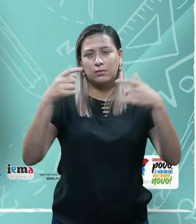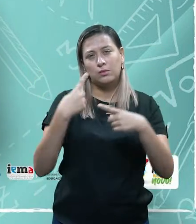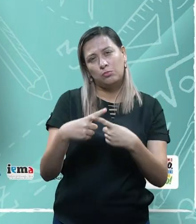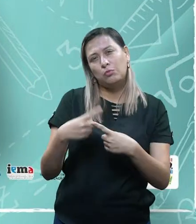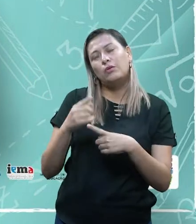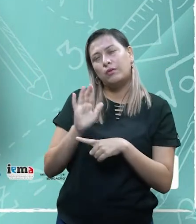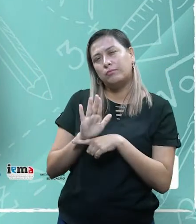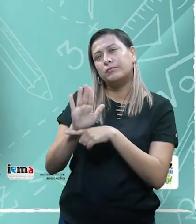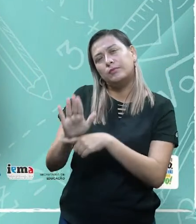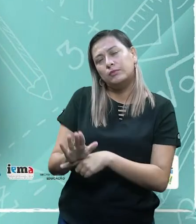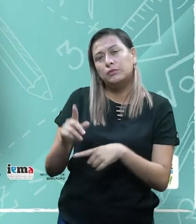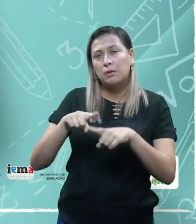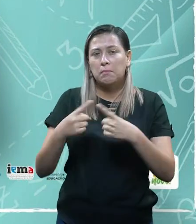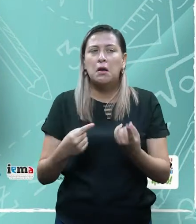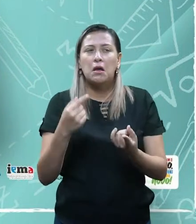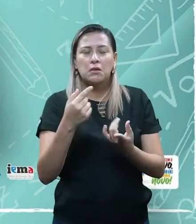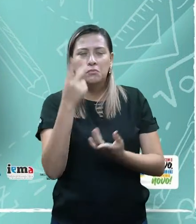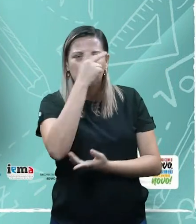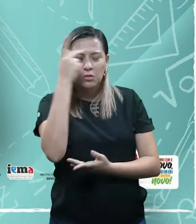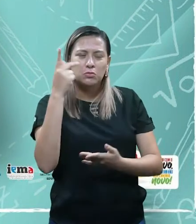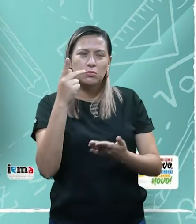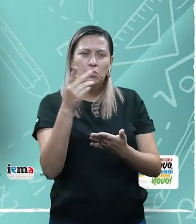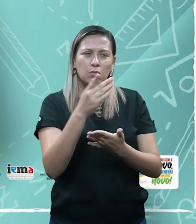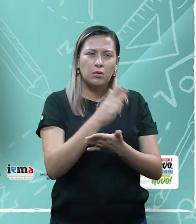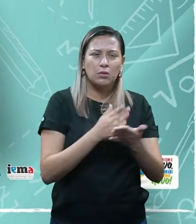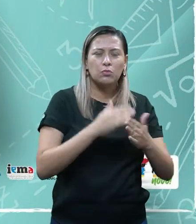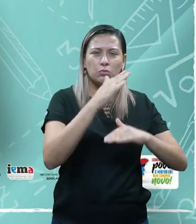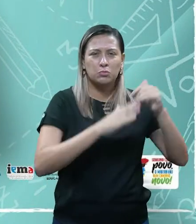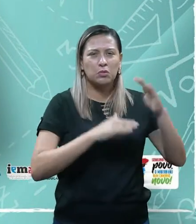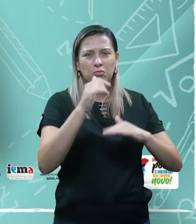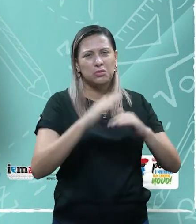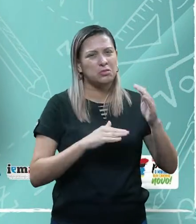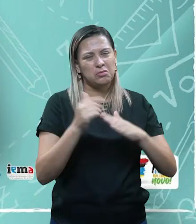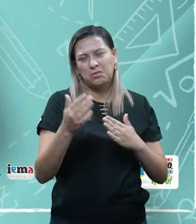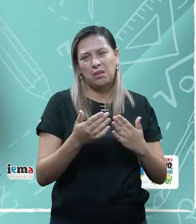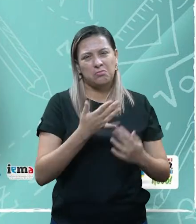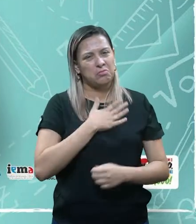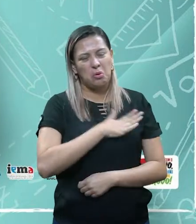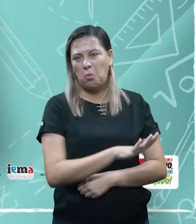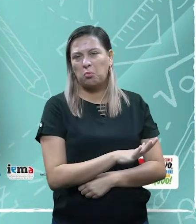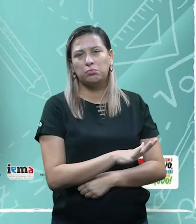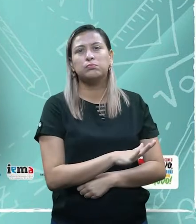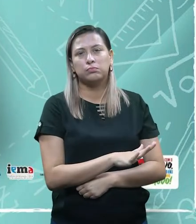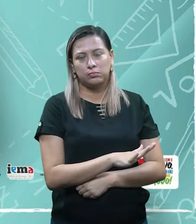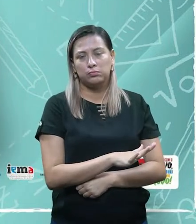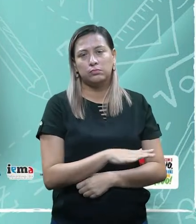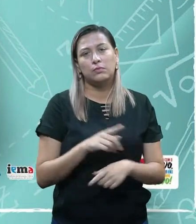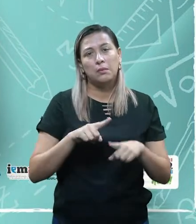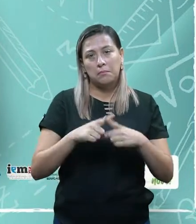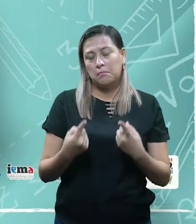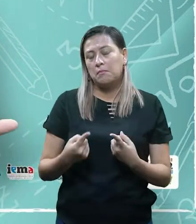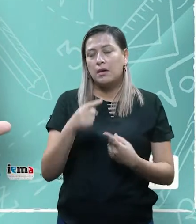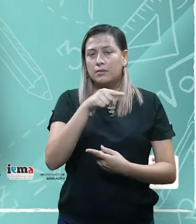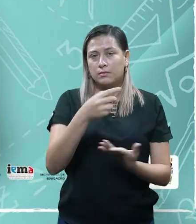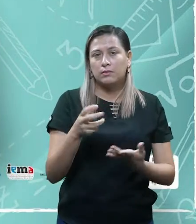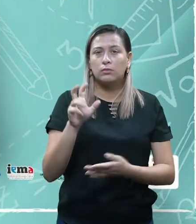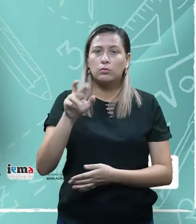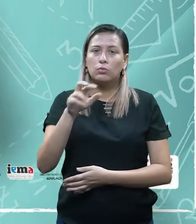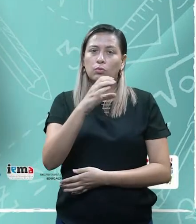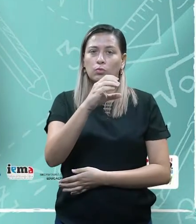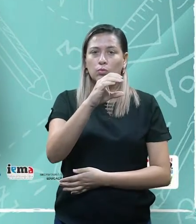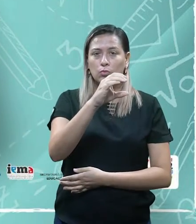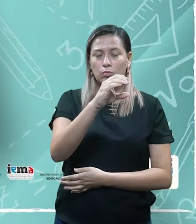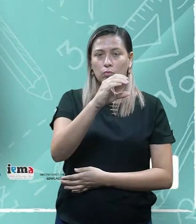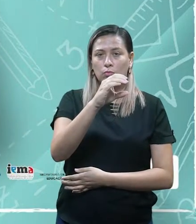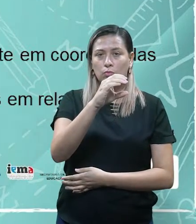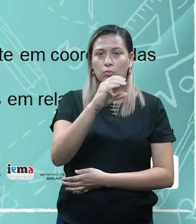há alguns projetistas que preferem não trabalhar com elas. Mas aí, aqui o F7, você tira ou